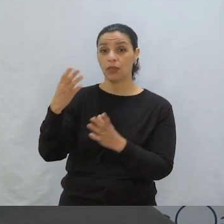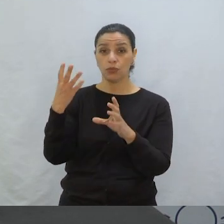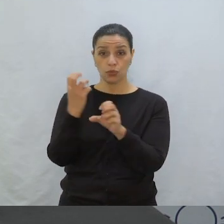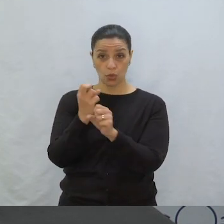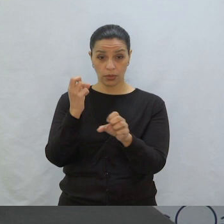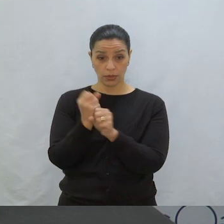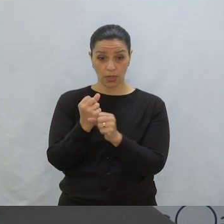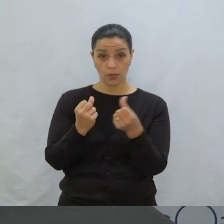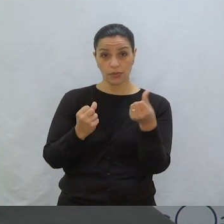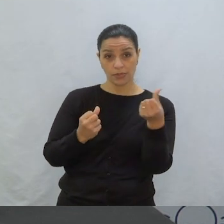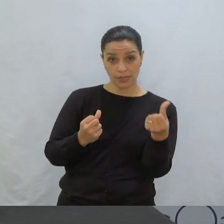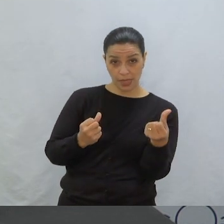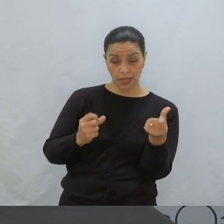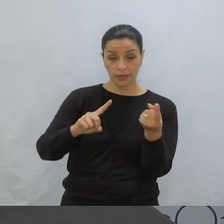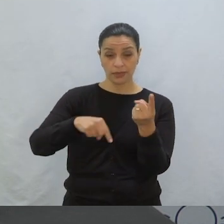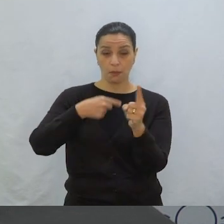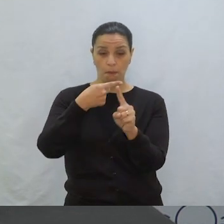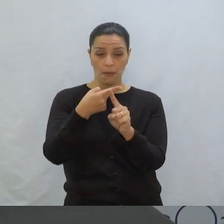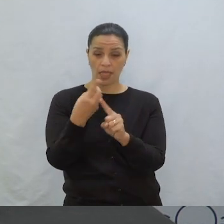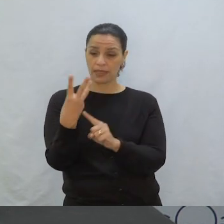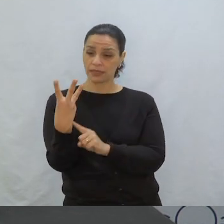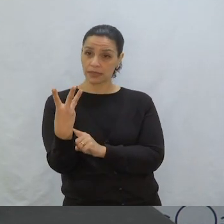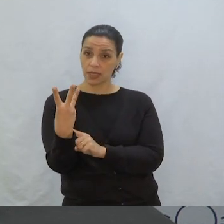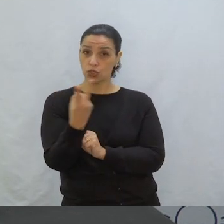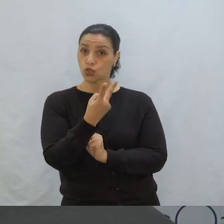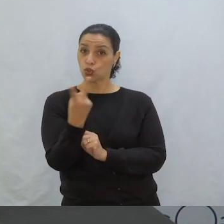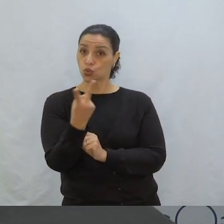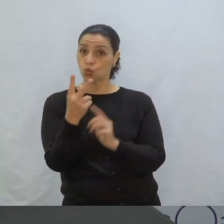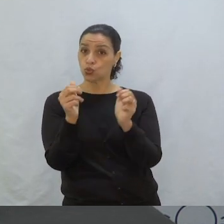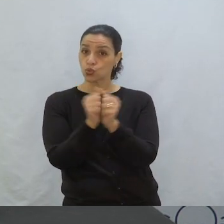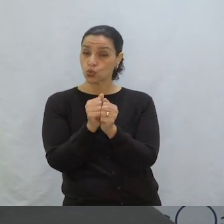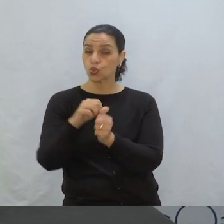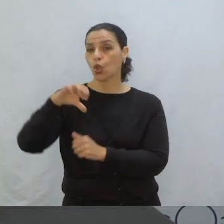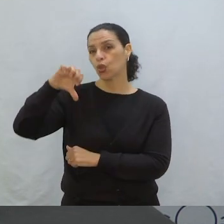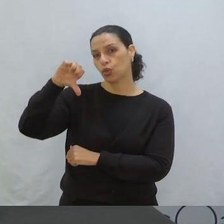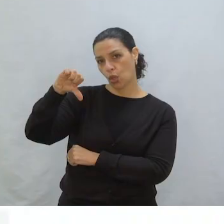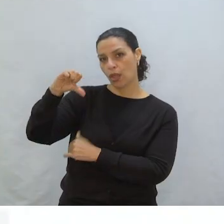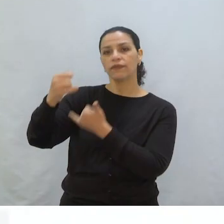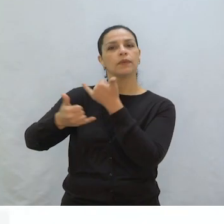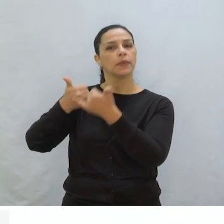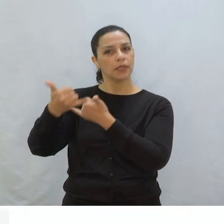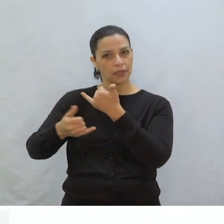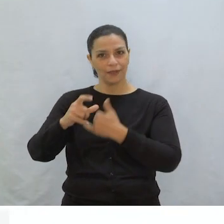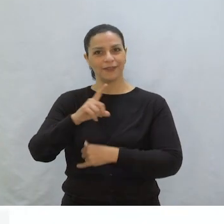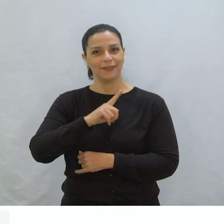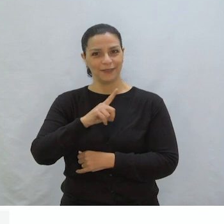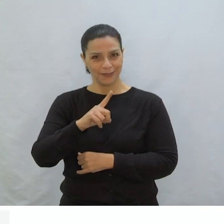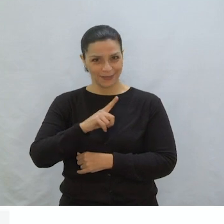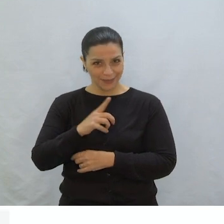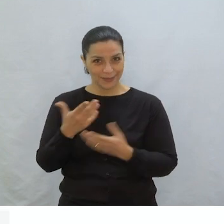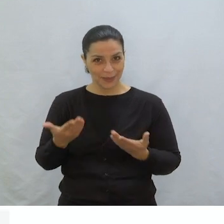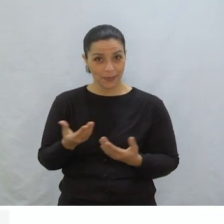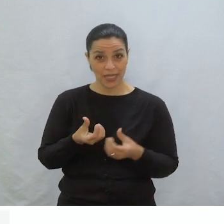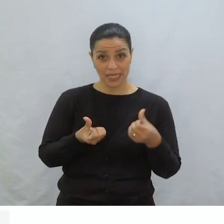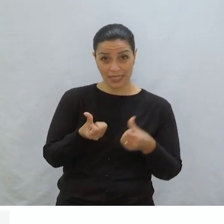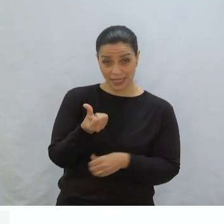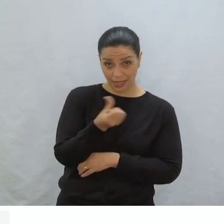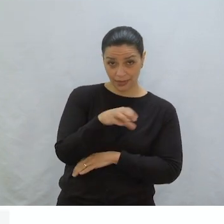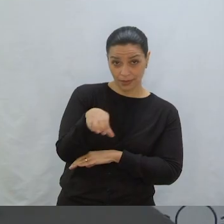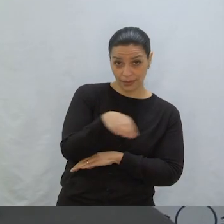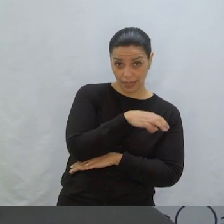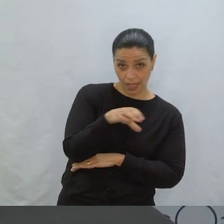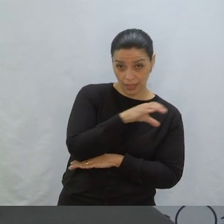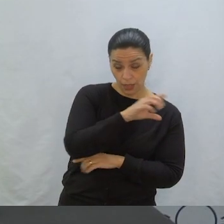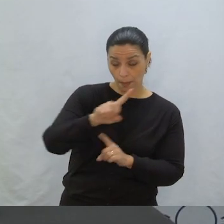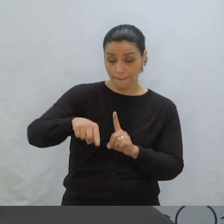1, 2, 3, 4, 5, 6, 7, 8, 9. Então, ao todo, o Léo e o Max têm 9 brinquedos. Os 6